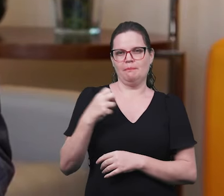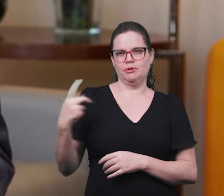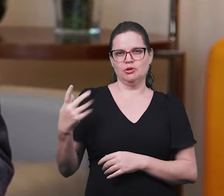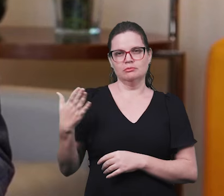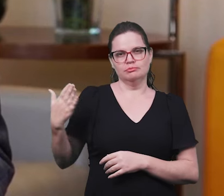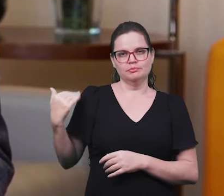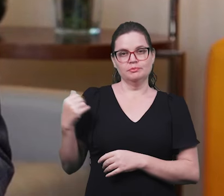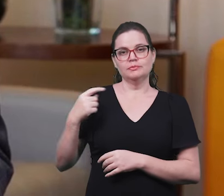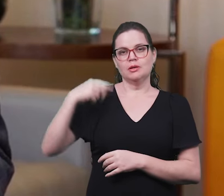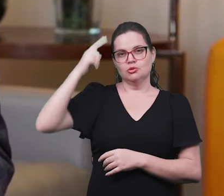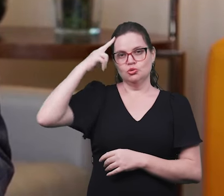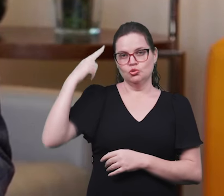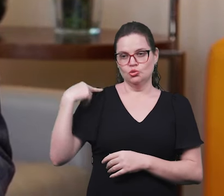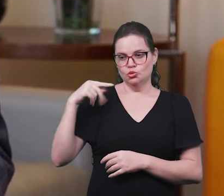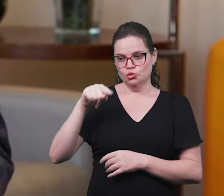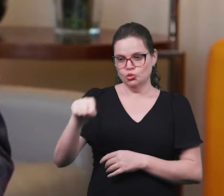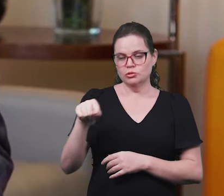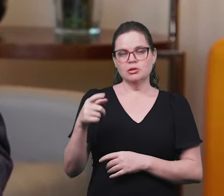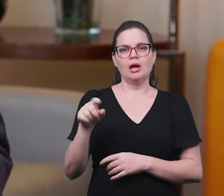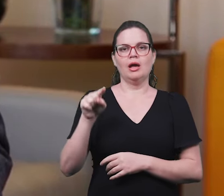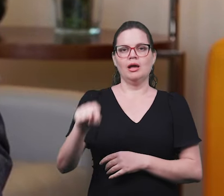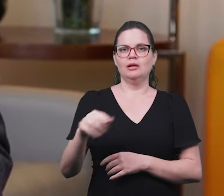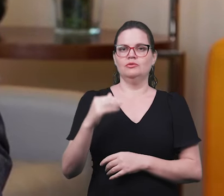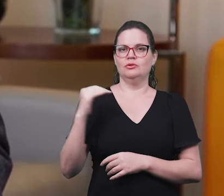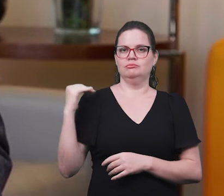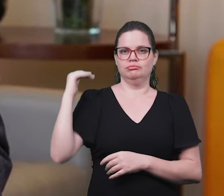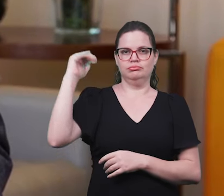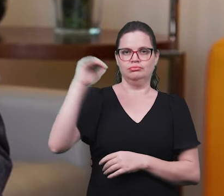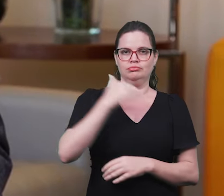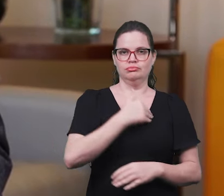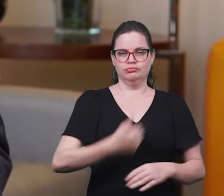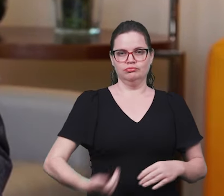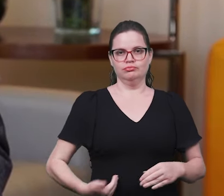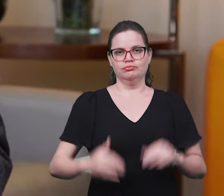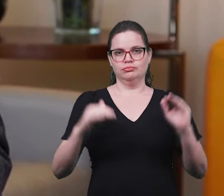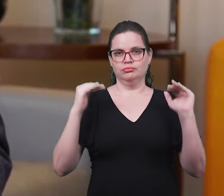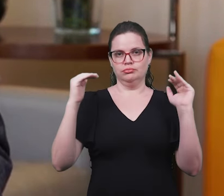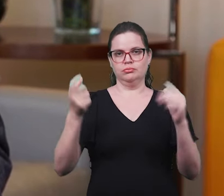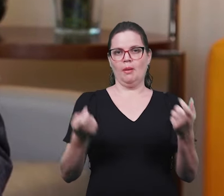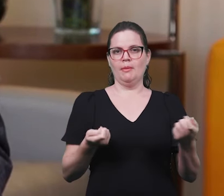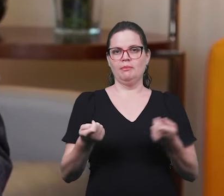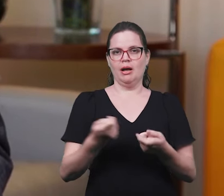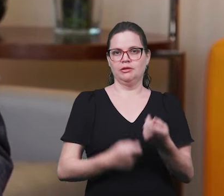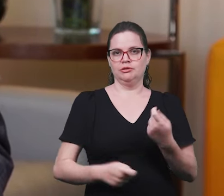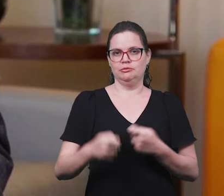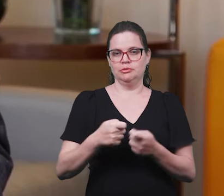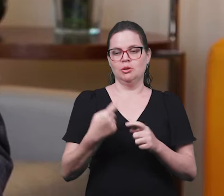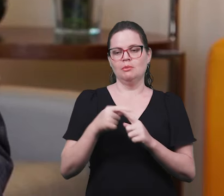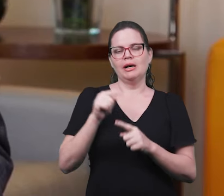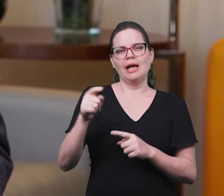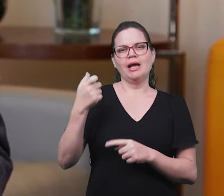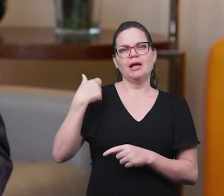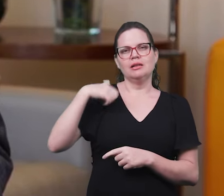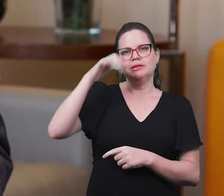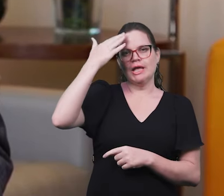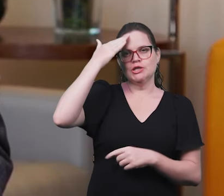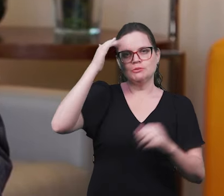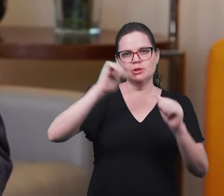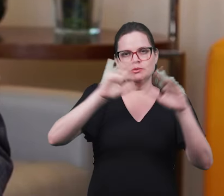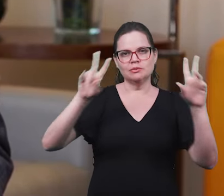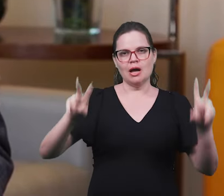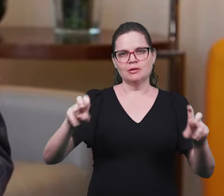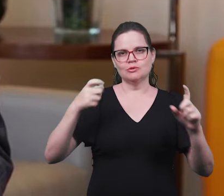vimos como ele foi conduzido ao segundo dominador ali do Egito, né? Ele interpretou aqueles 2